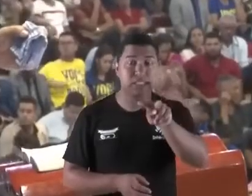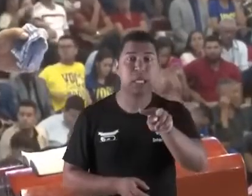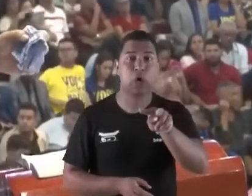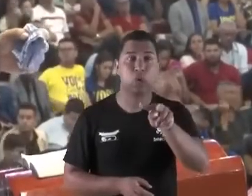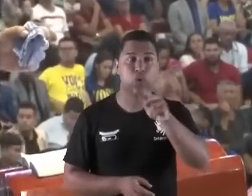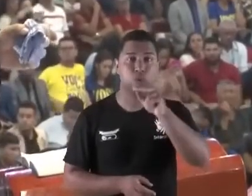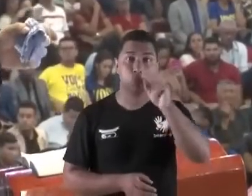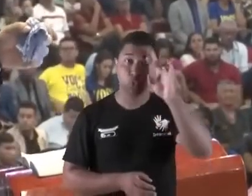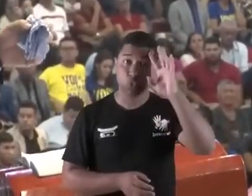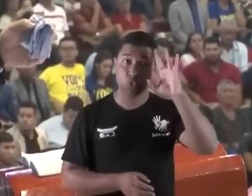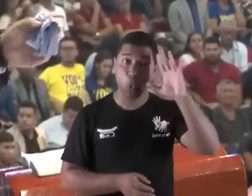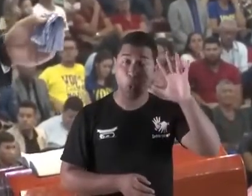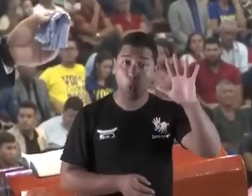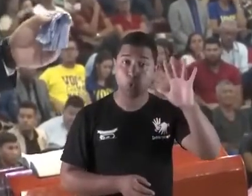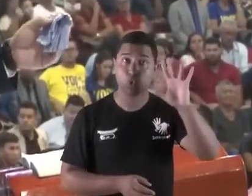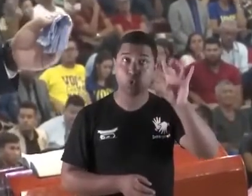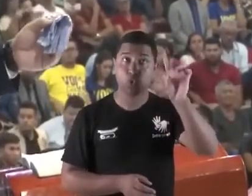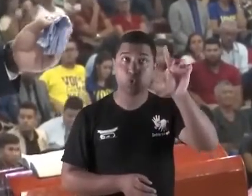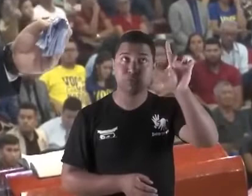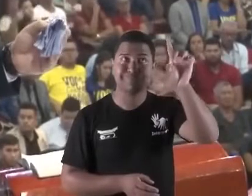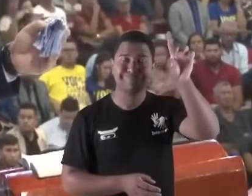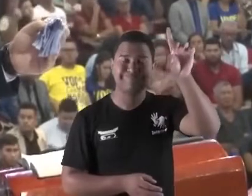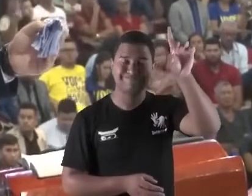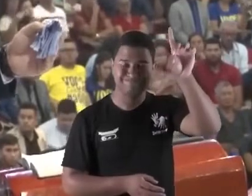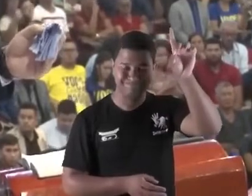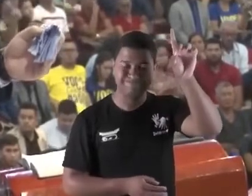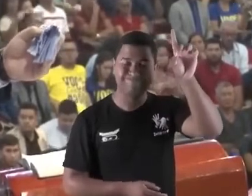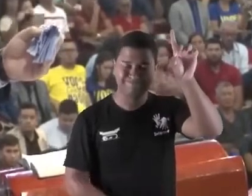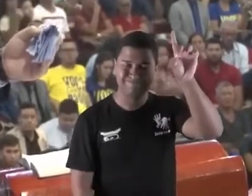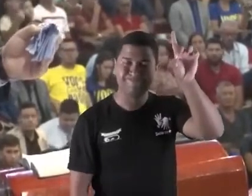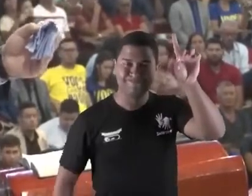visões de Deus.